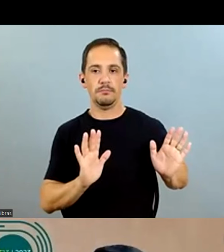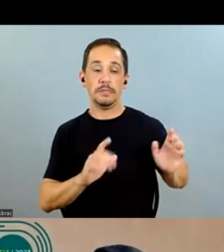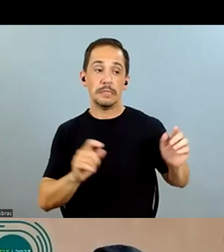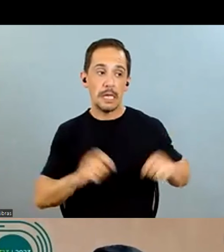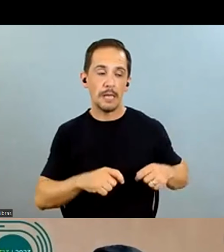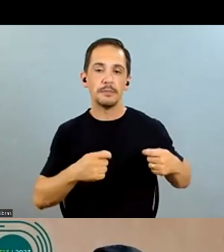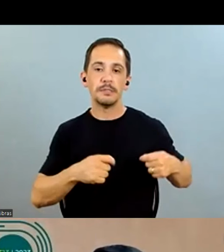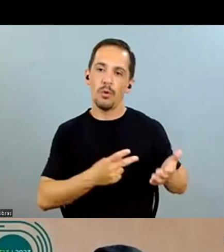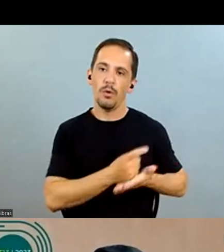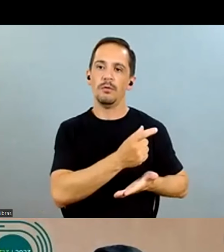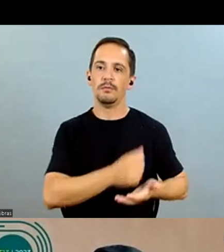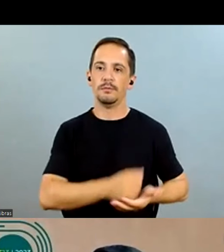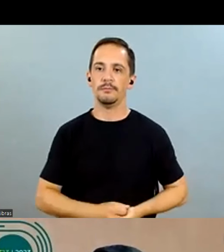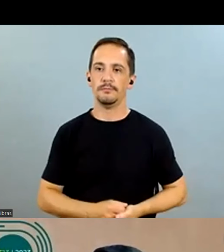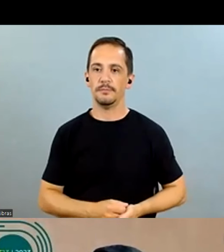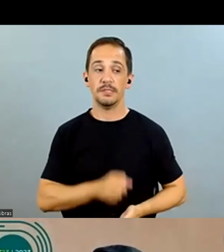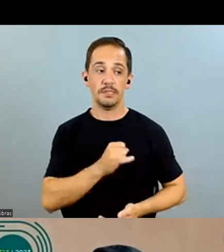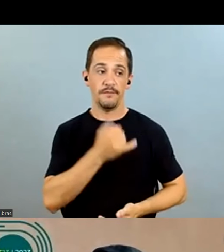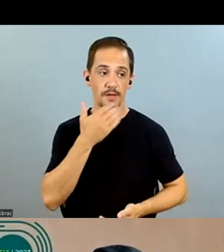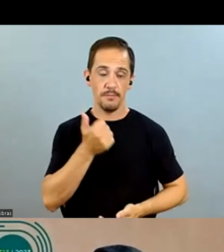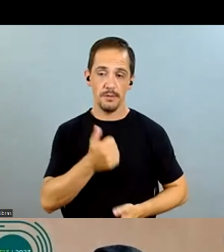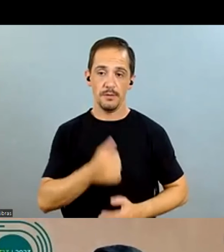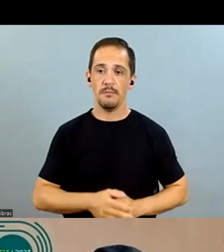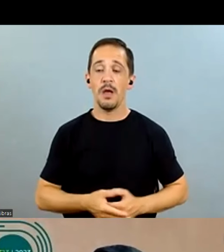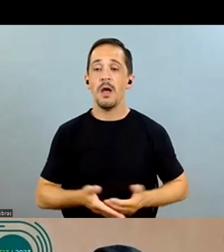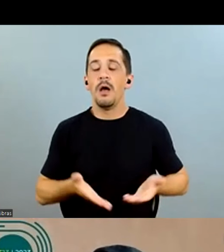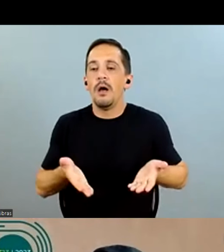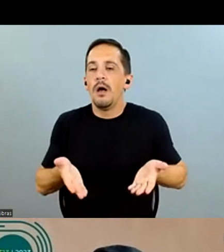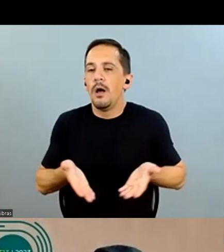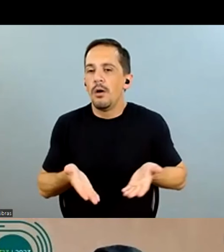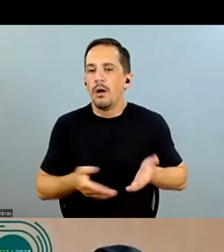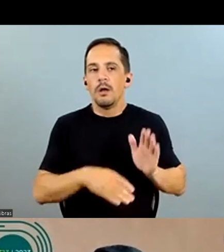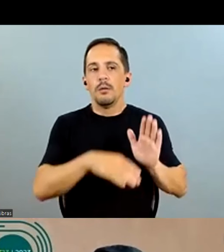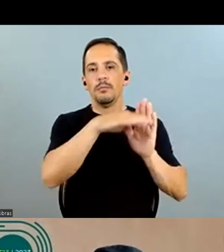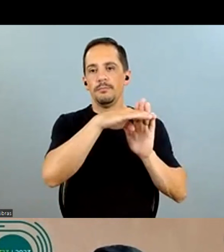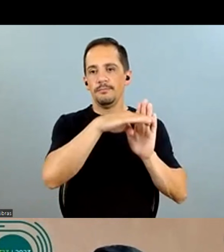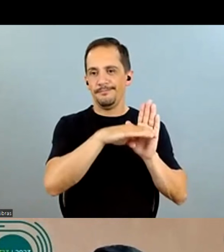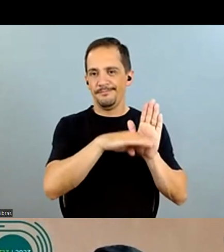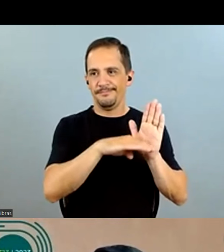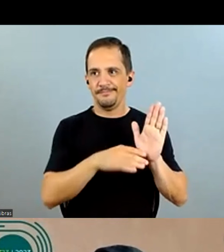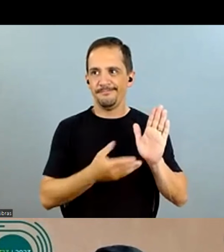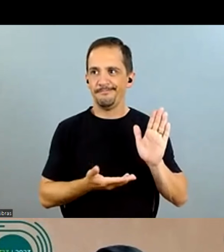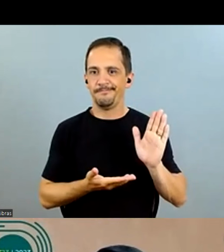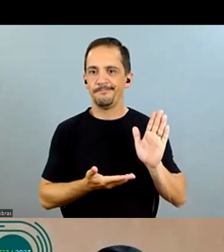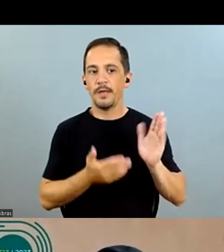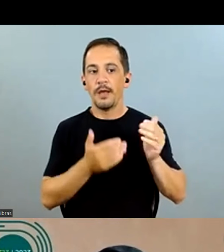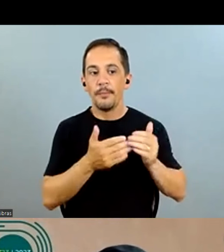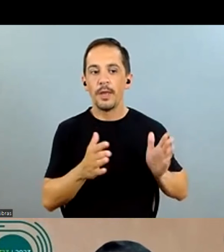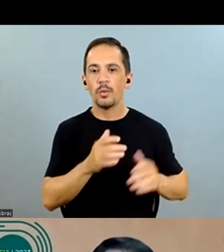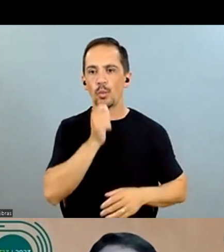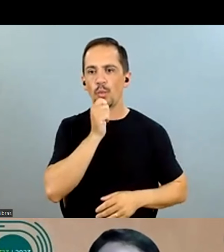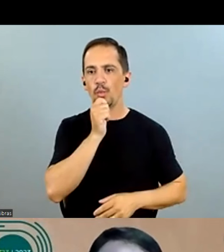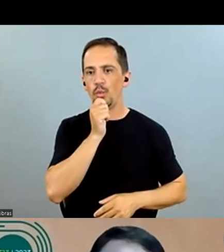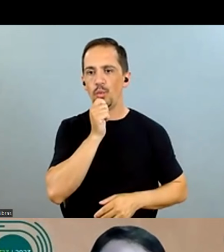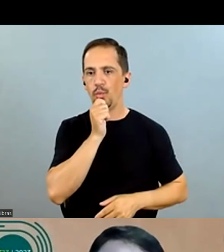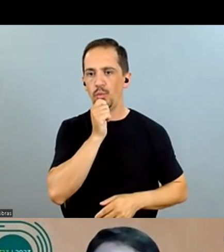quando a gente vê alguma ineficiência né nesse momento nós não temos nenhum programa eh eh aberto mas provavelmente